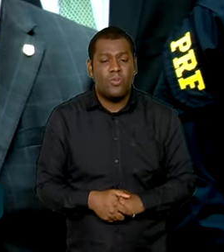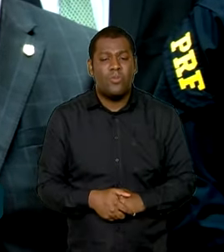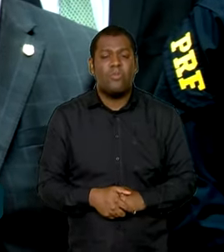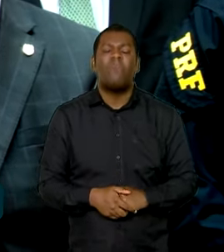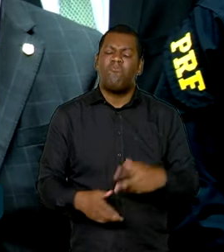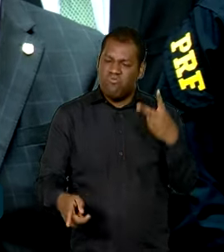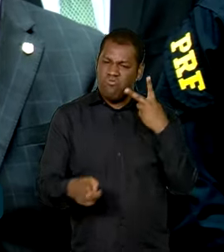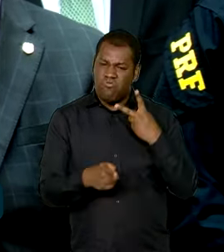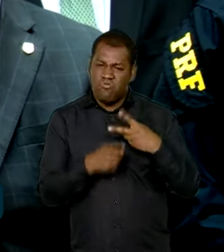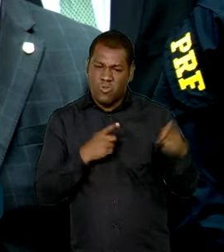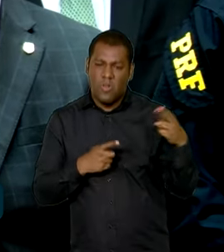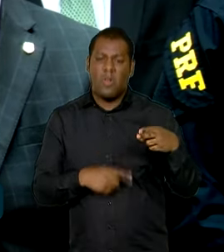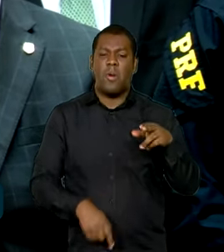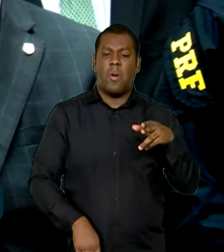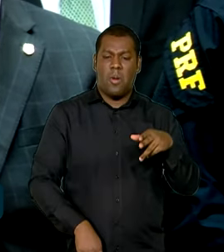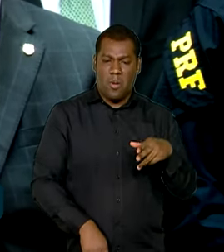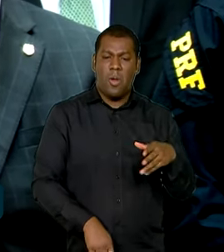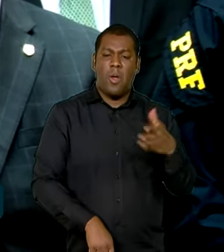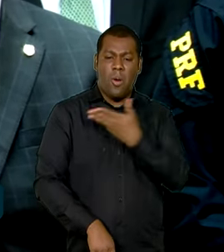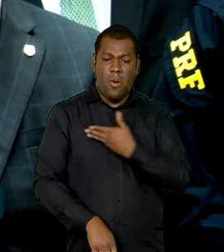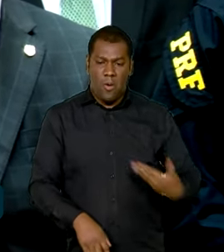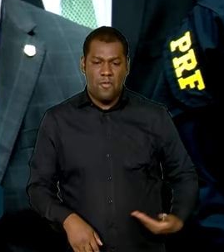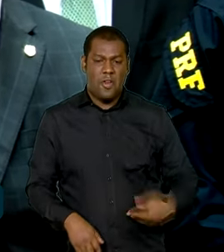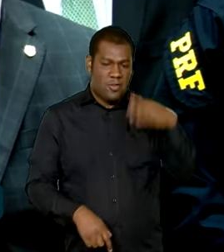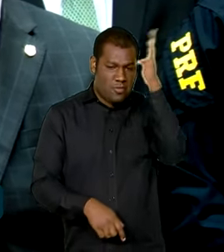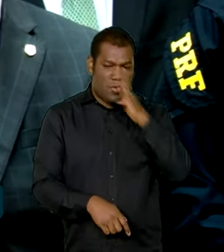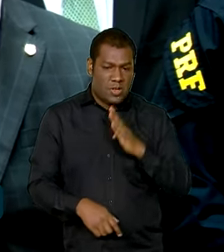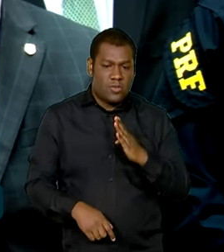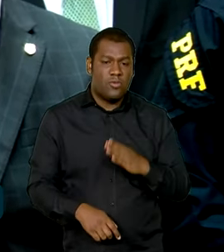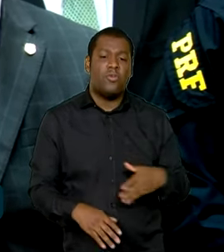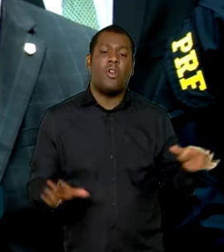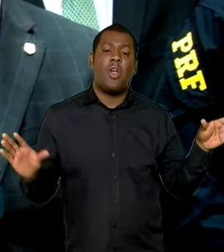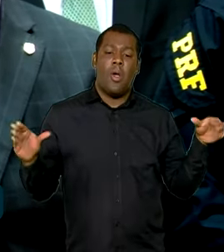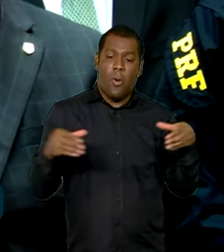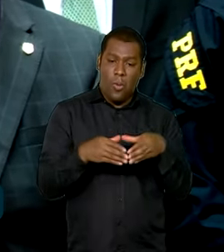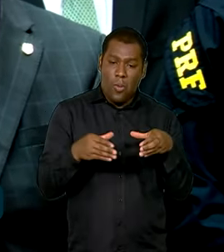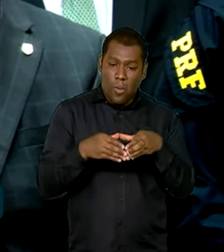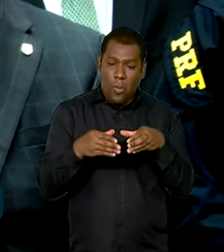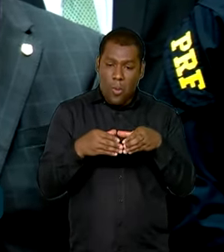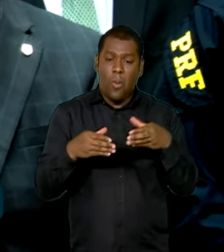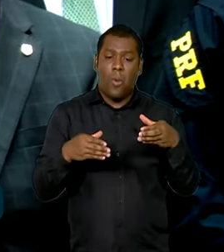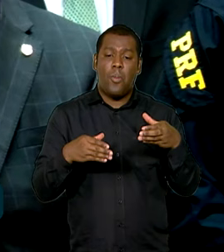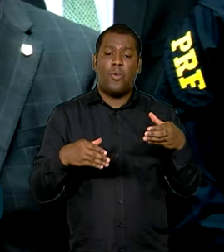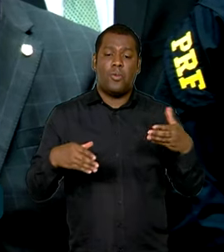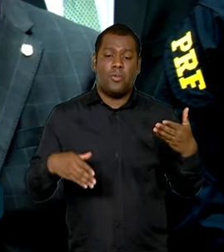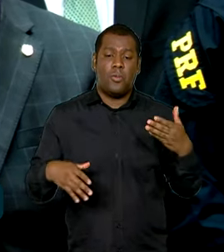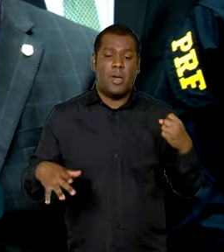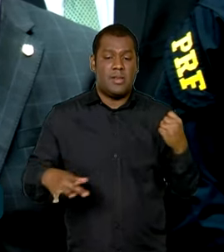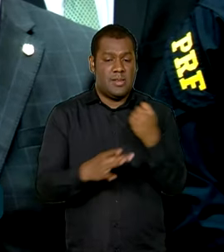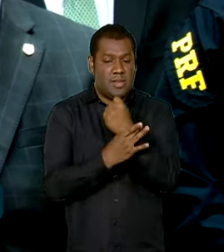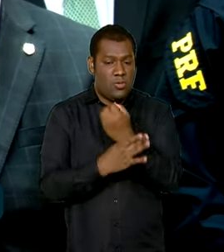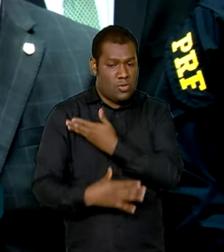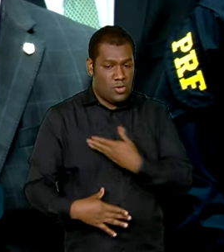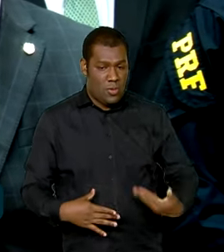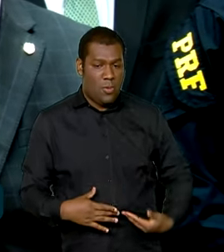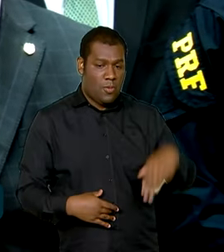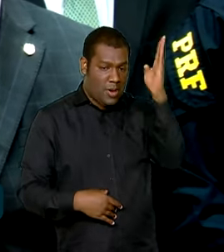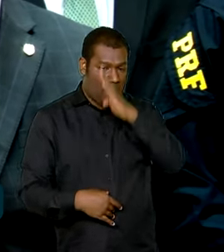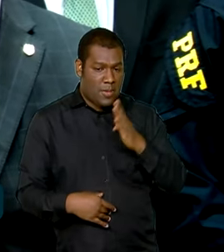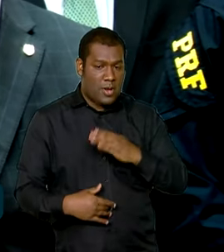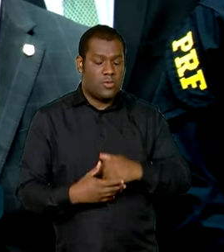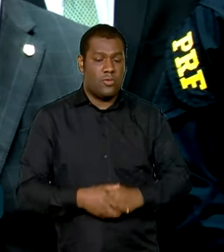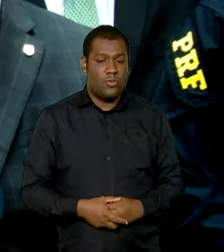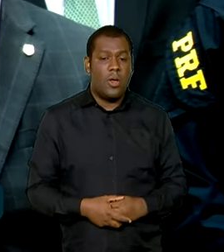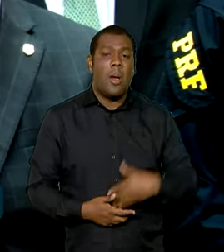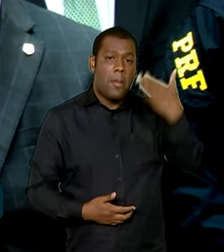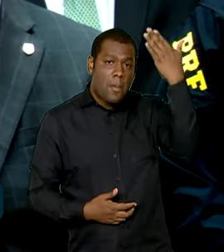vitória do estado brasileiro das forças de segurança do Brasil e que demonstra que o crime